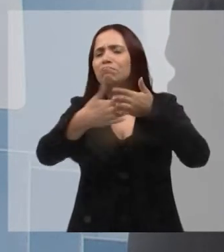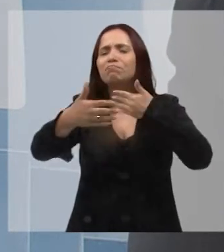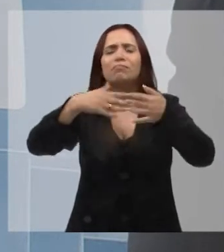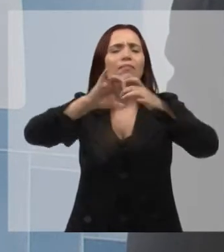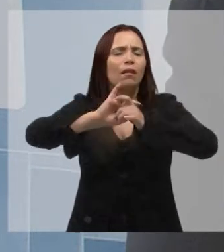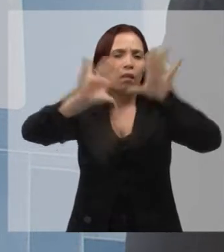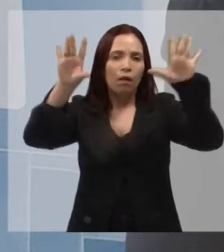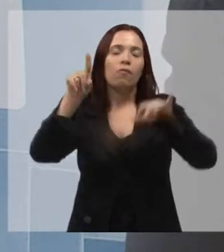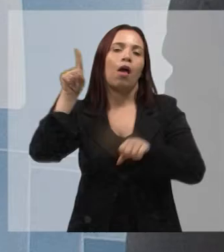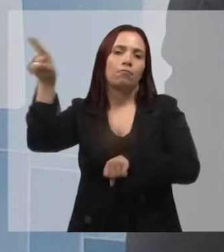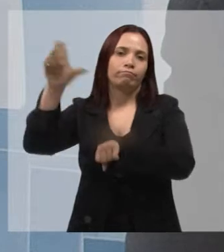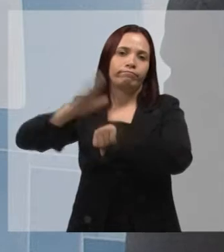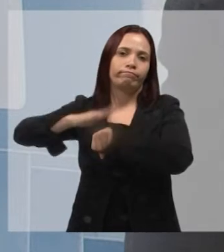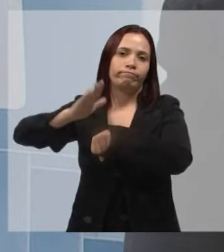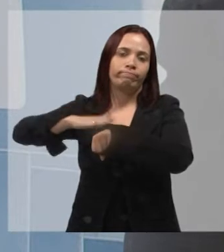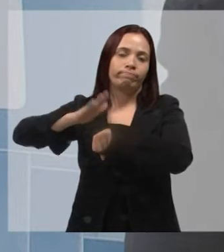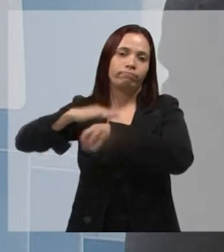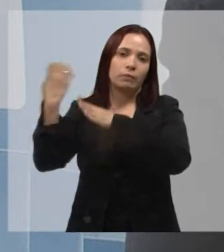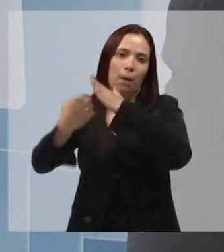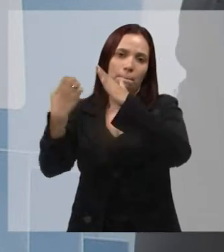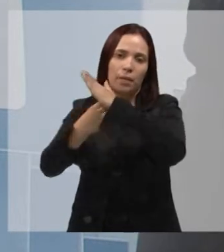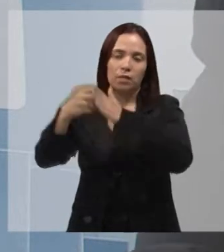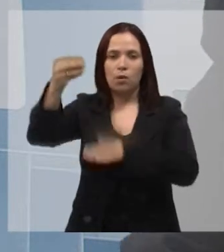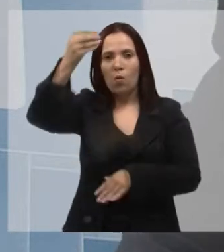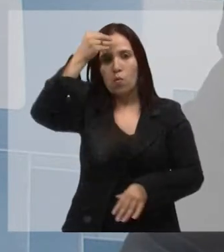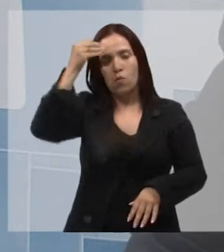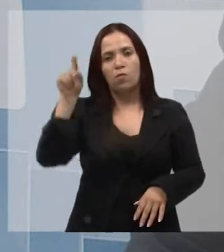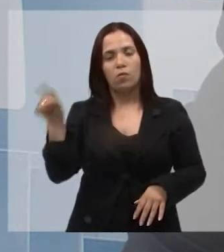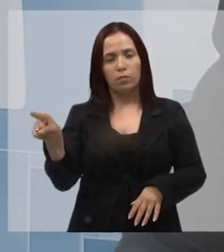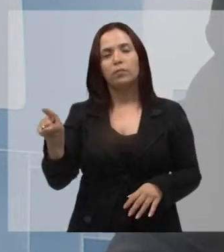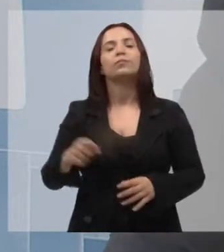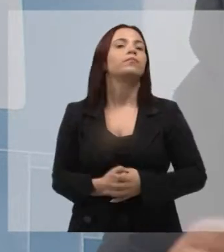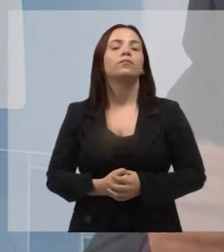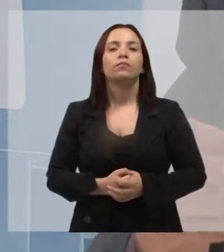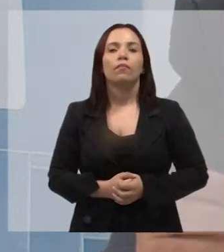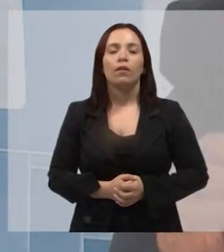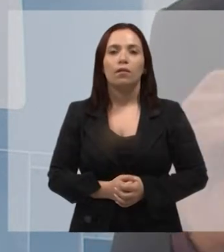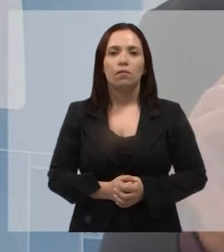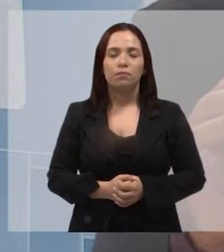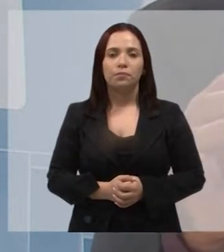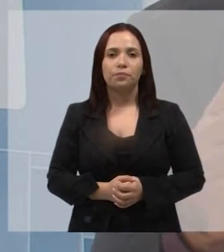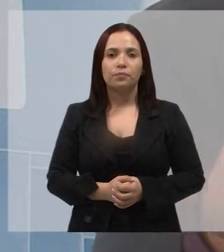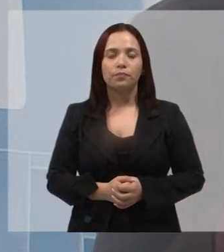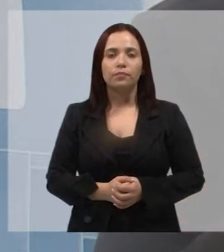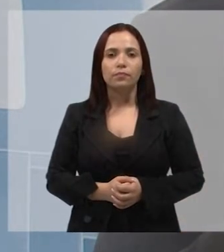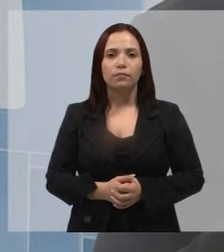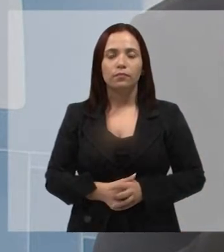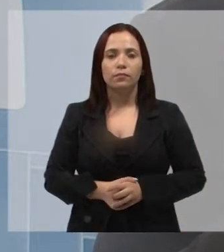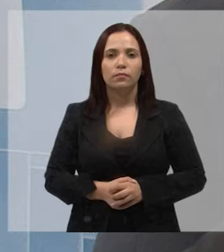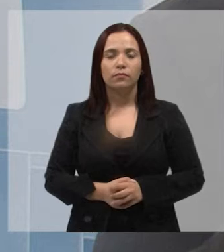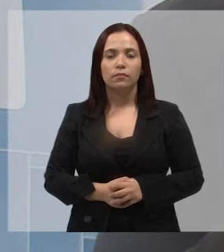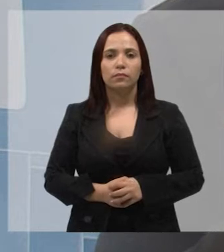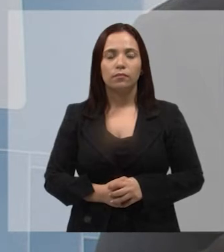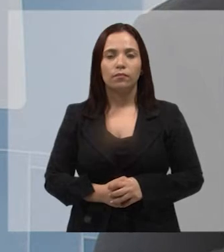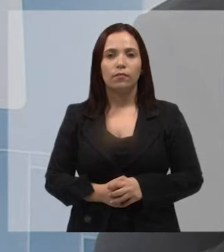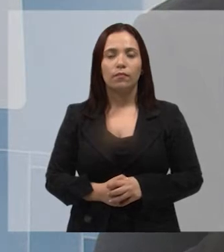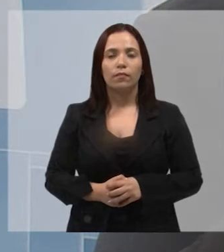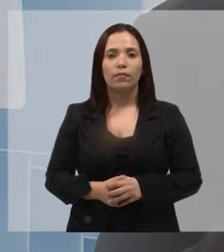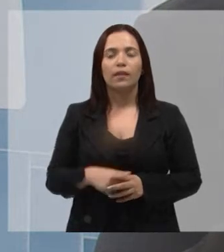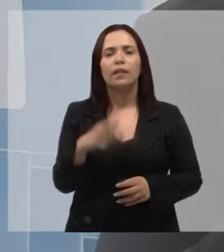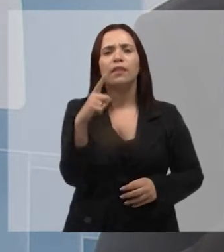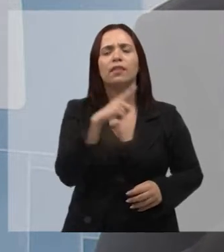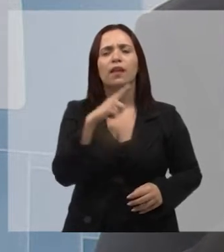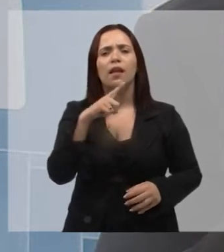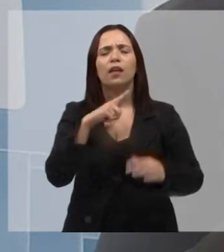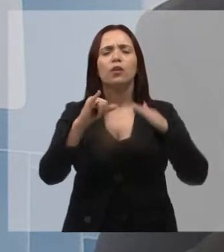que for. É o empreendimento. A legislação, depois vem um órgão que não existe mais, não precisa dizer o